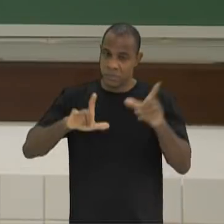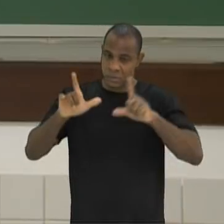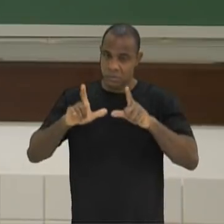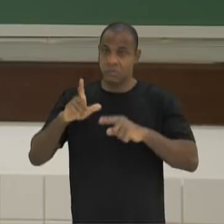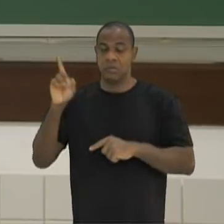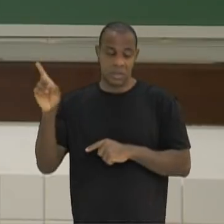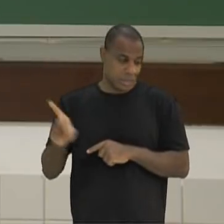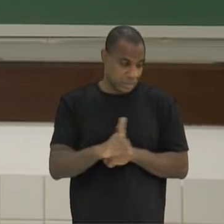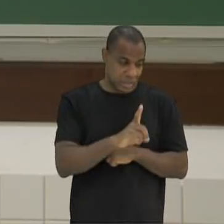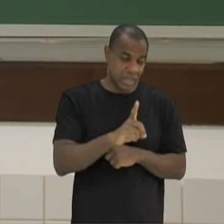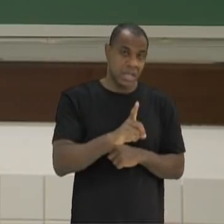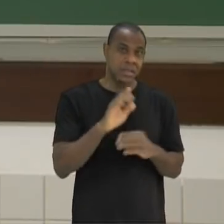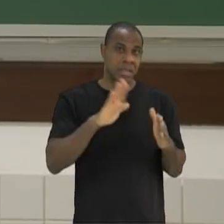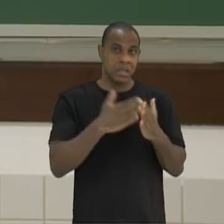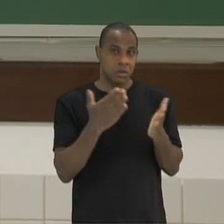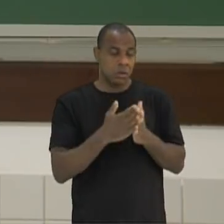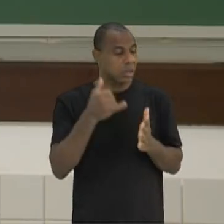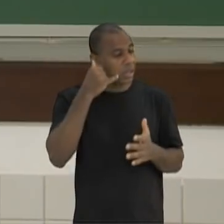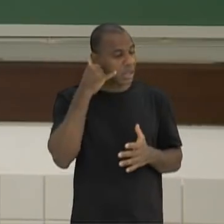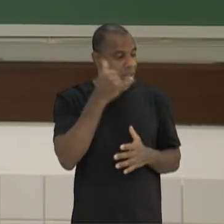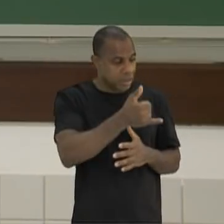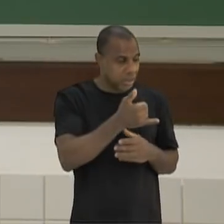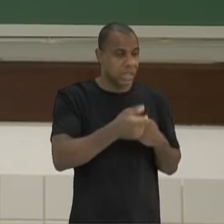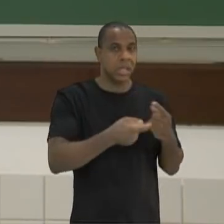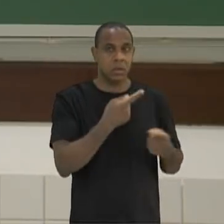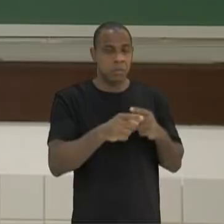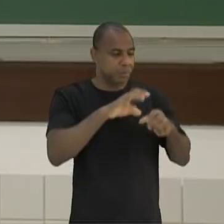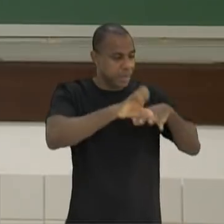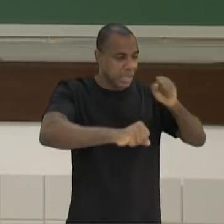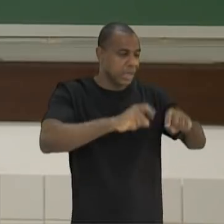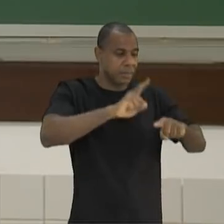teu kit impresso. Beleza, galera? Dá uma estudadinha